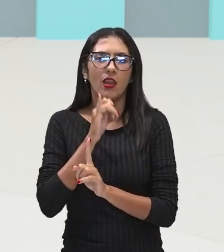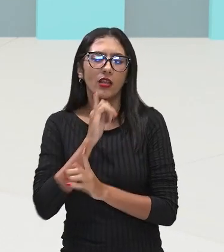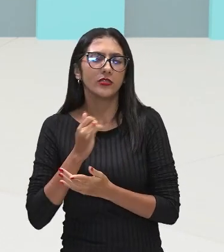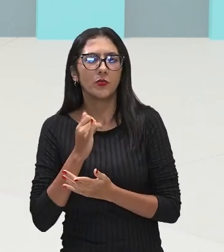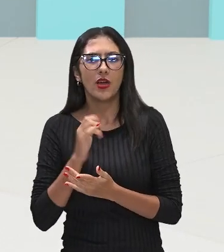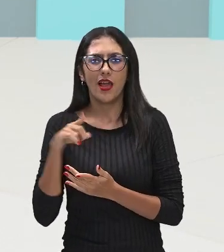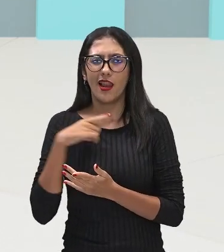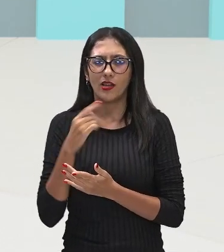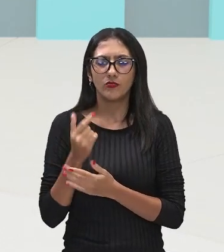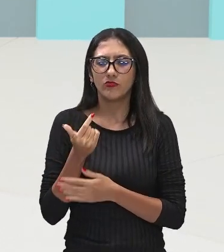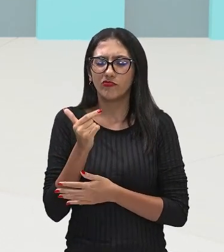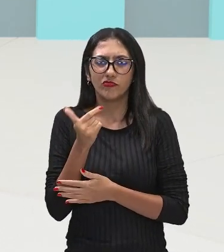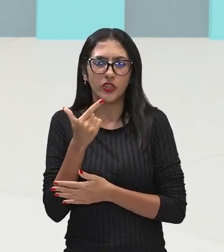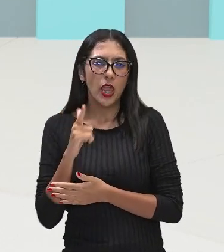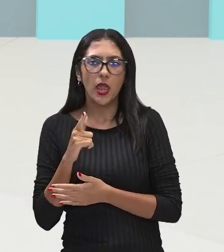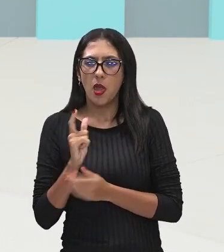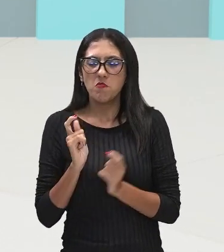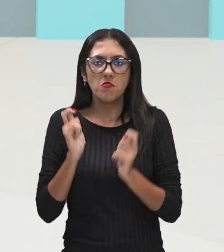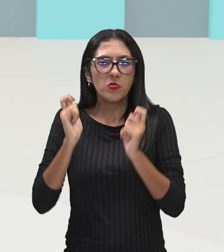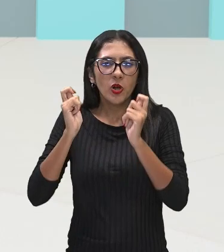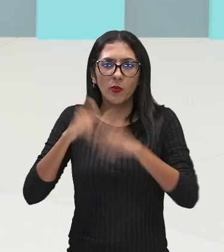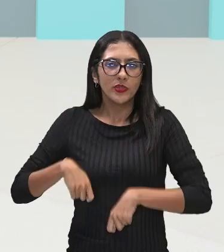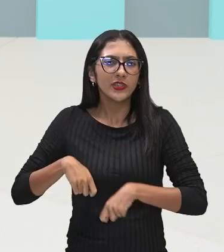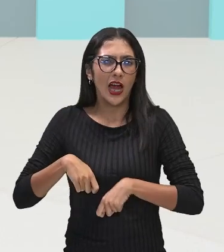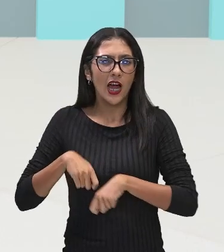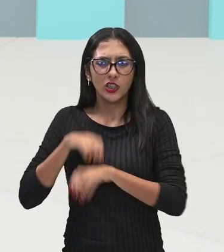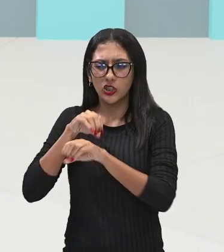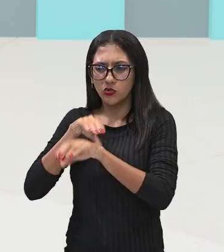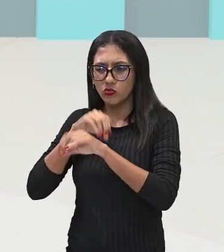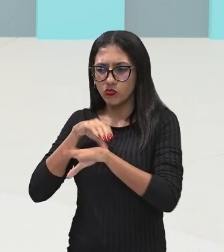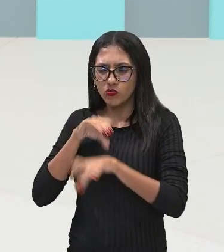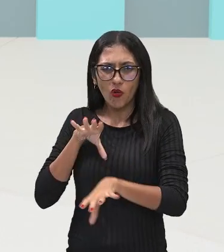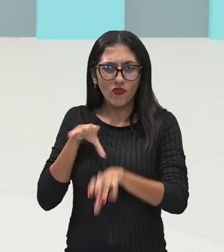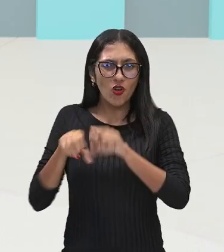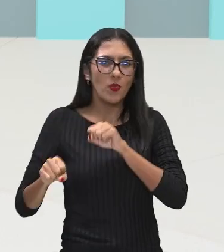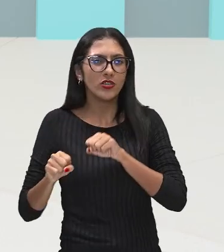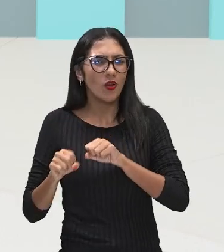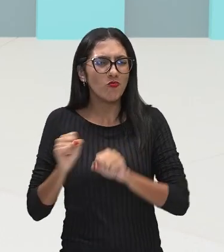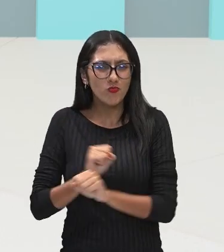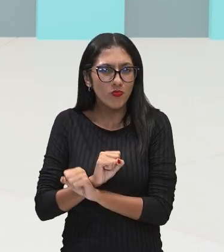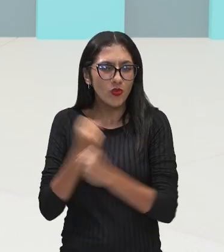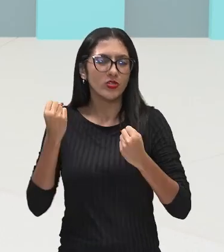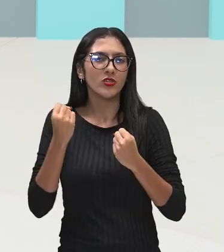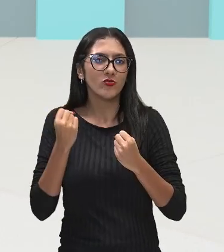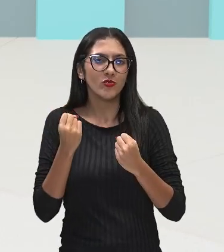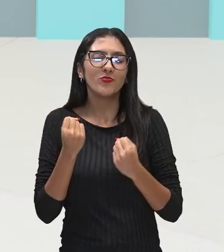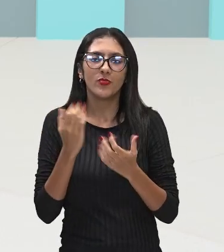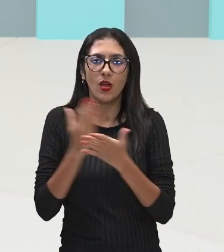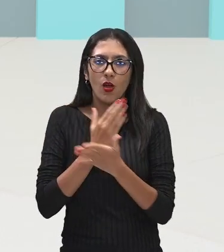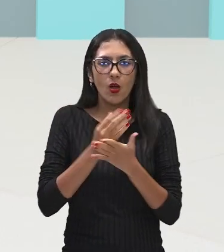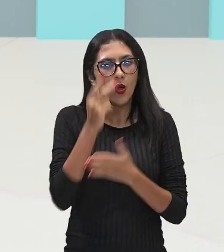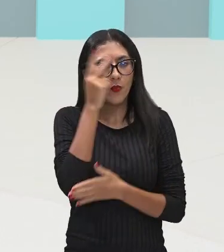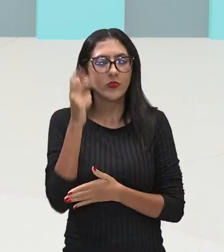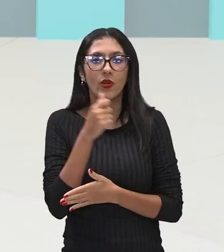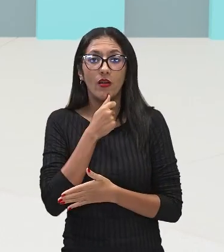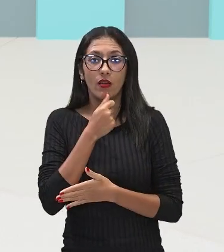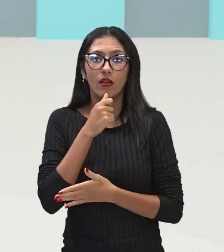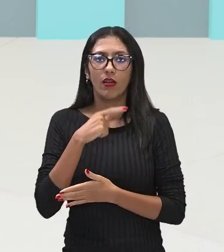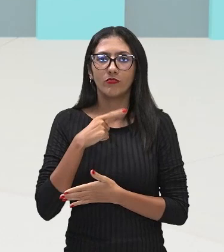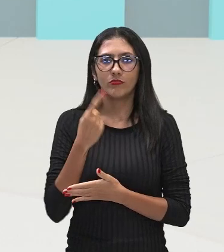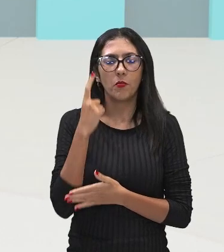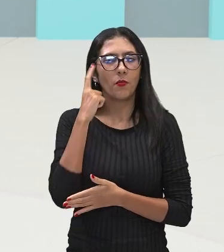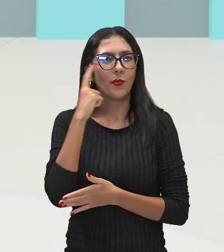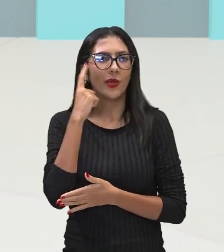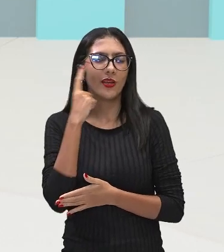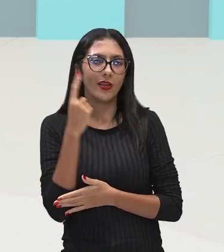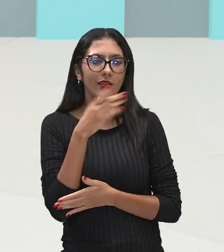assim, apropriadas para receber tal formação acadêmica. Então, esse pensamento ainda perpetua, ou seja, continua na